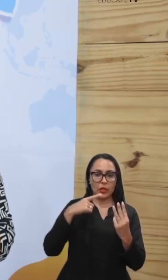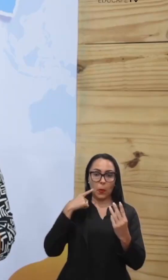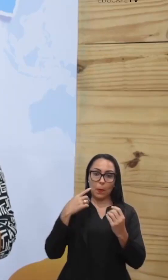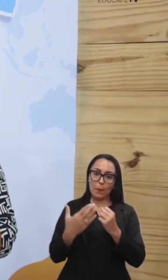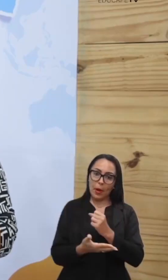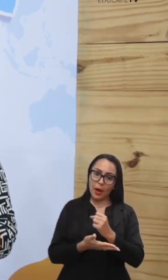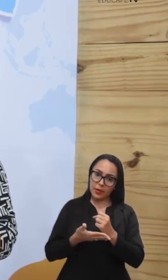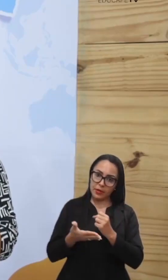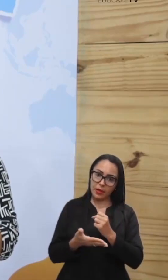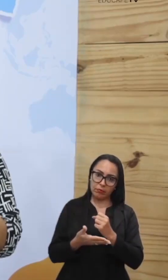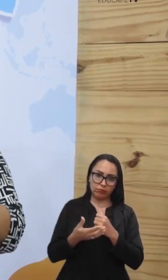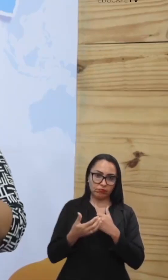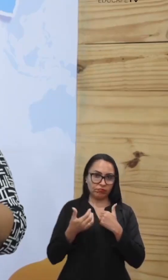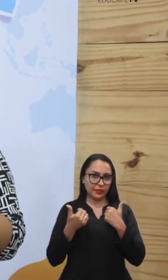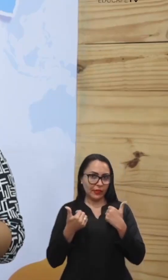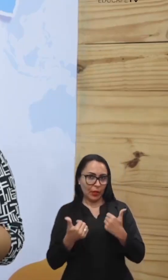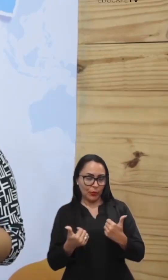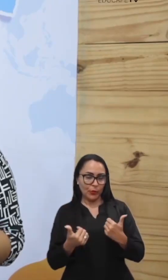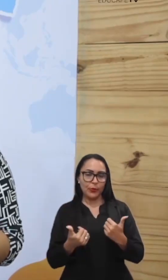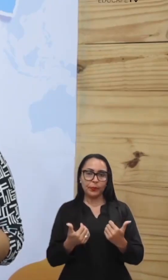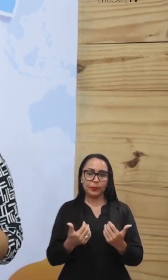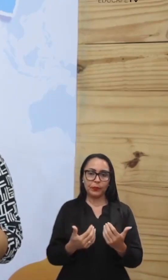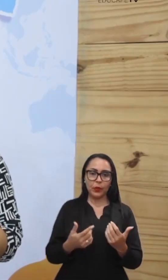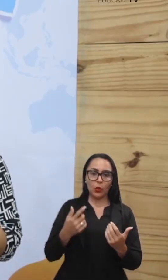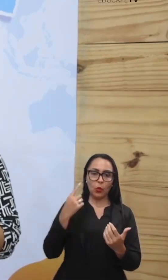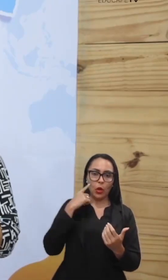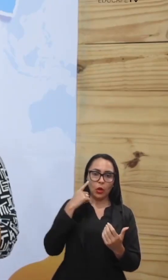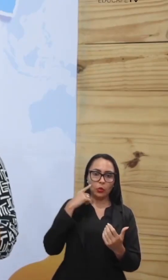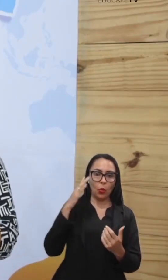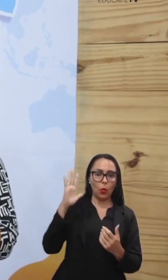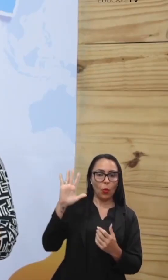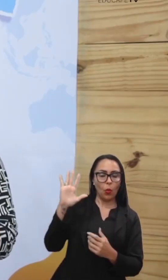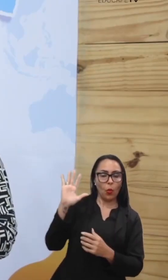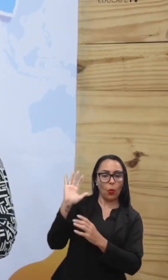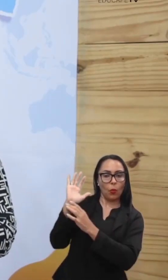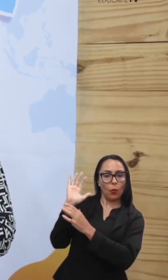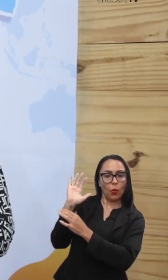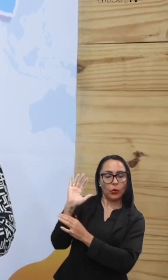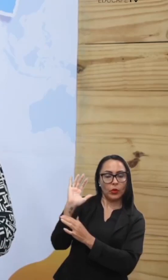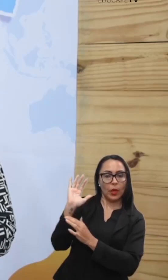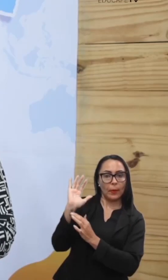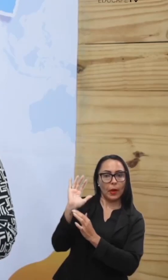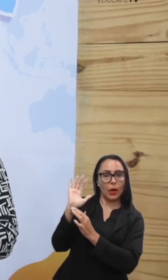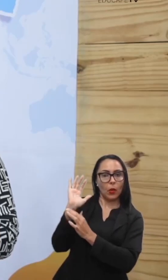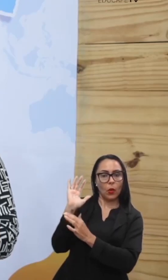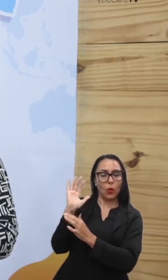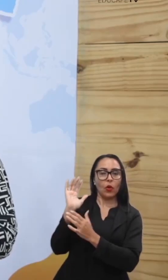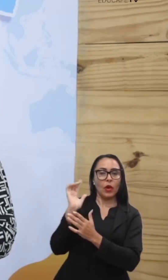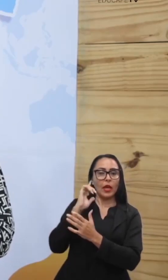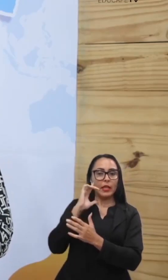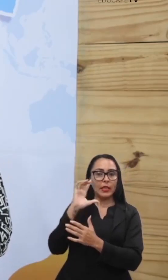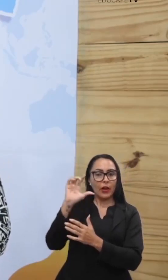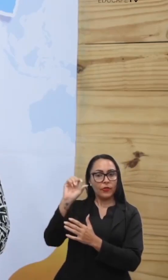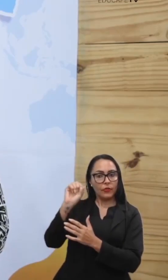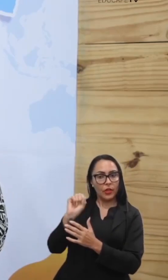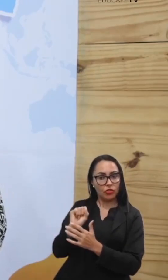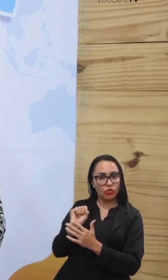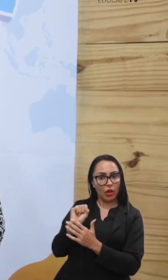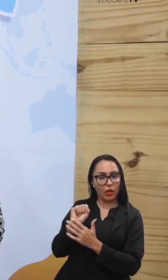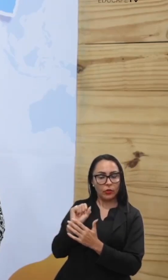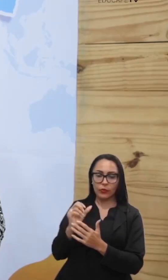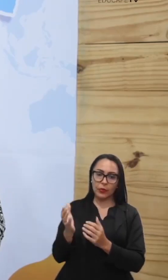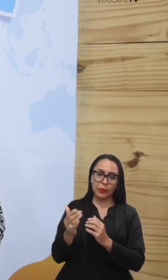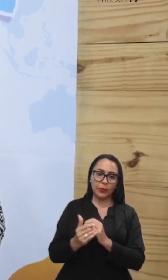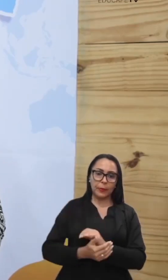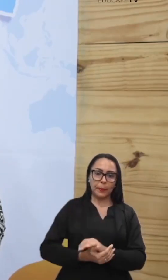básicas, tá certo? Quando o punho da mão está predominantemente fechado. Vamos